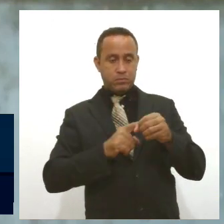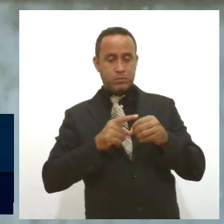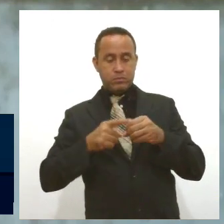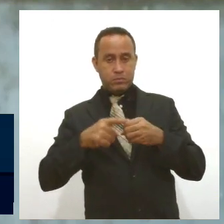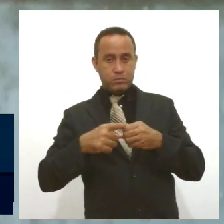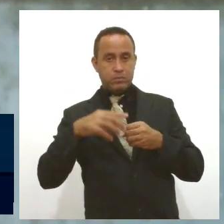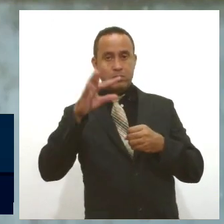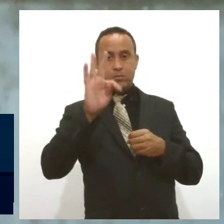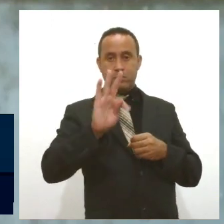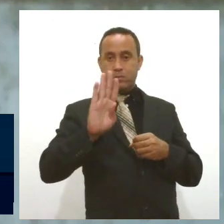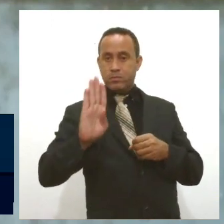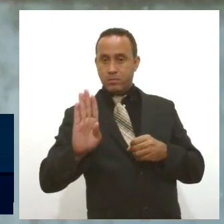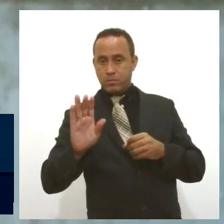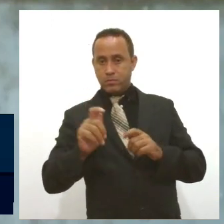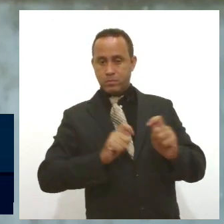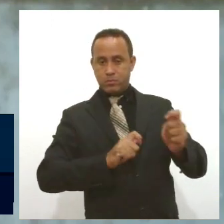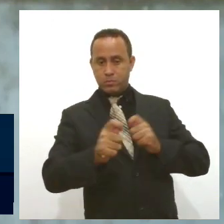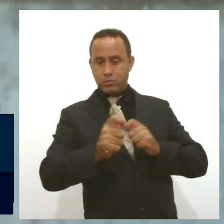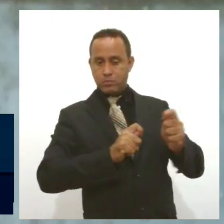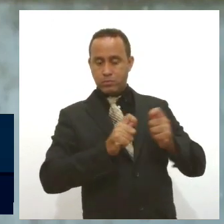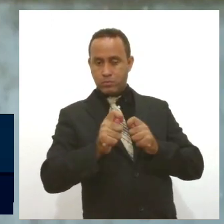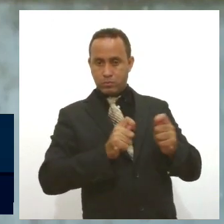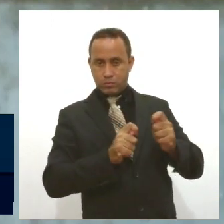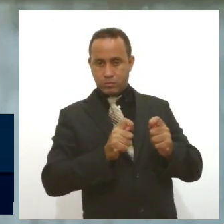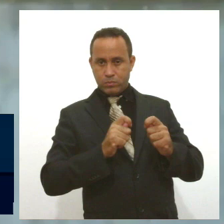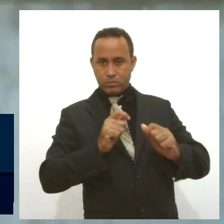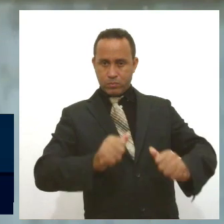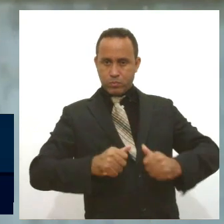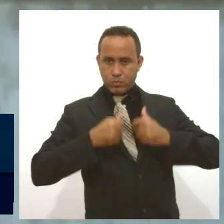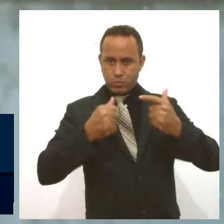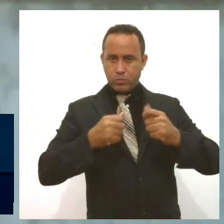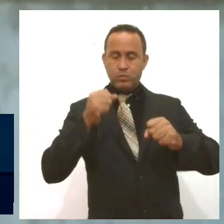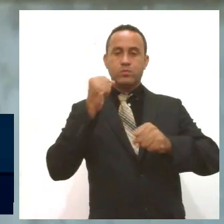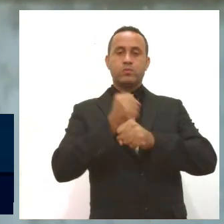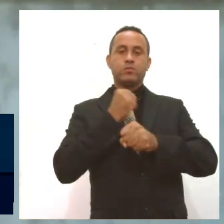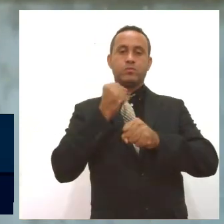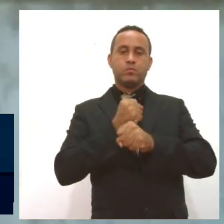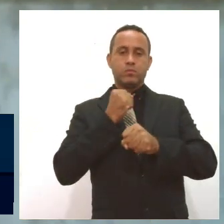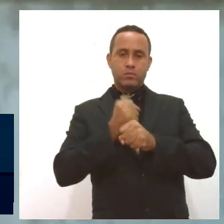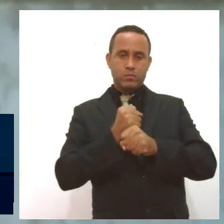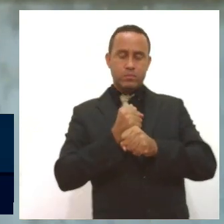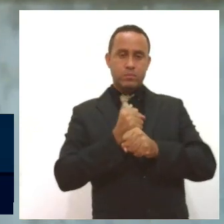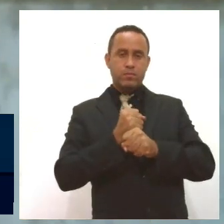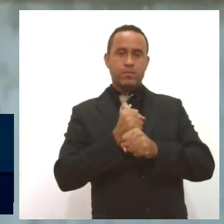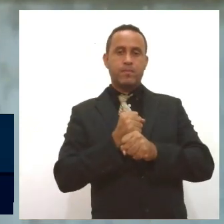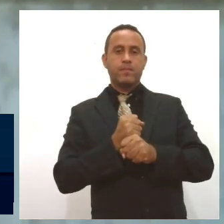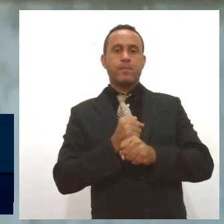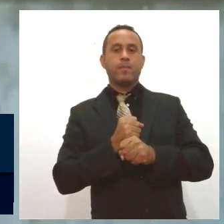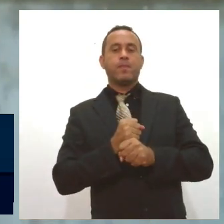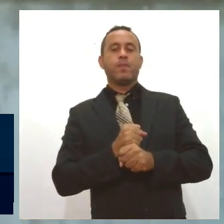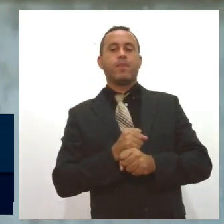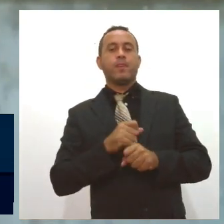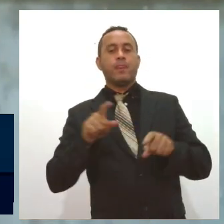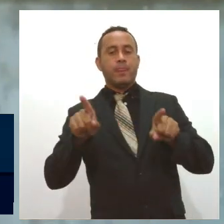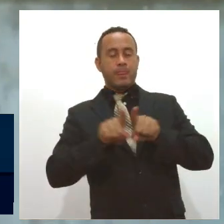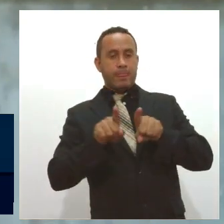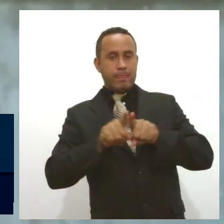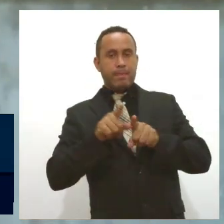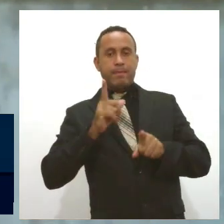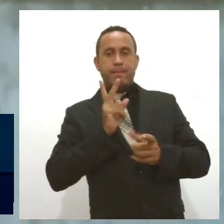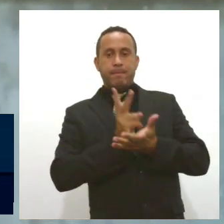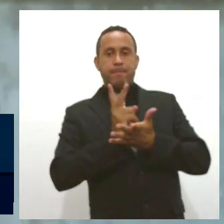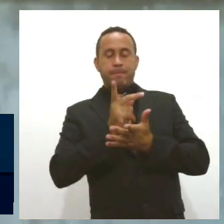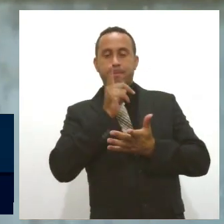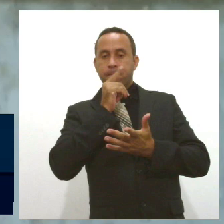Barreto, que se precisou fazer um esforço maior, não só com a água do Jabiriberi, suspendendo inclusive a água para